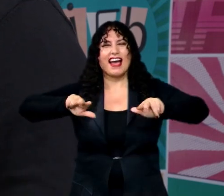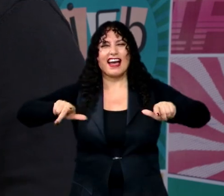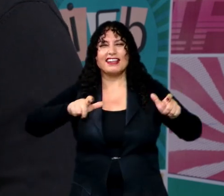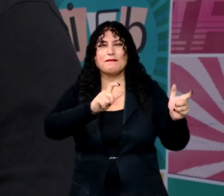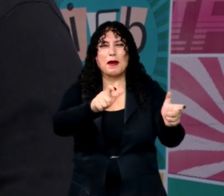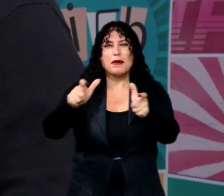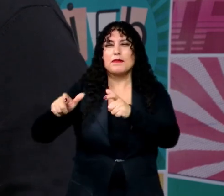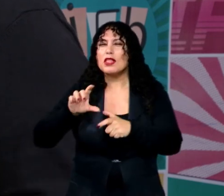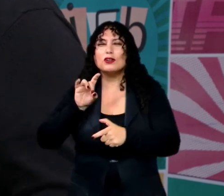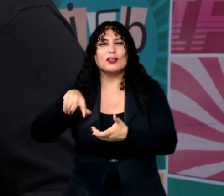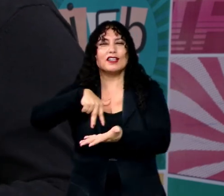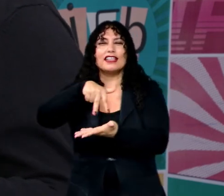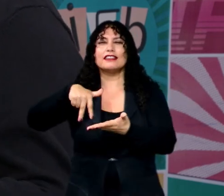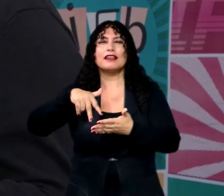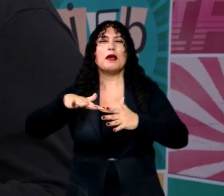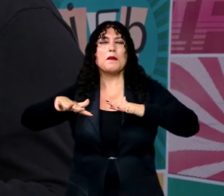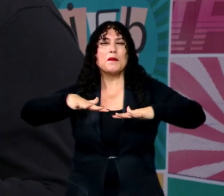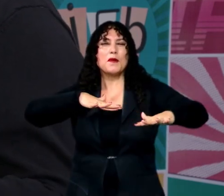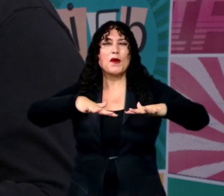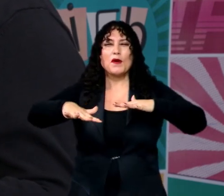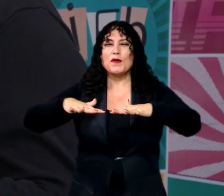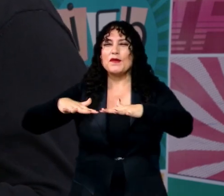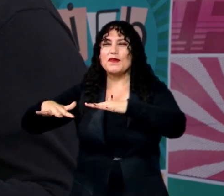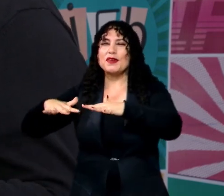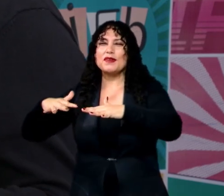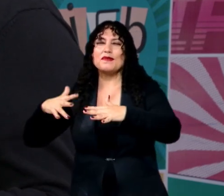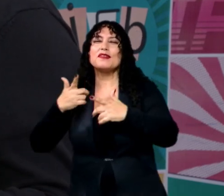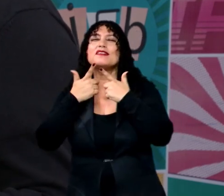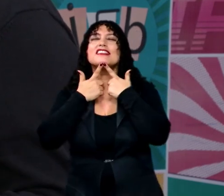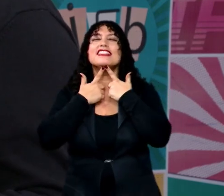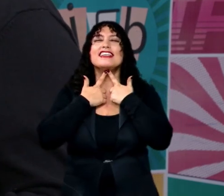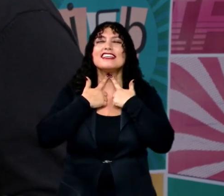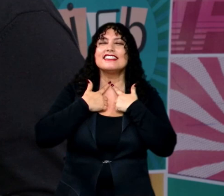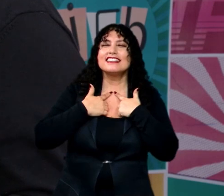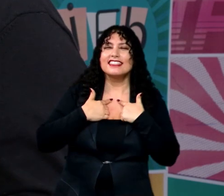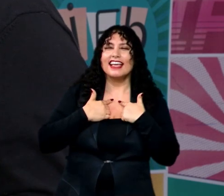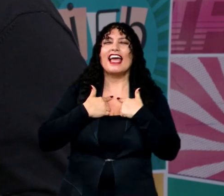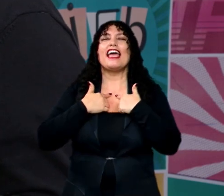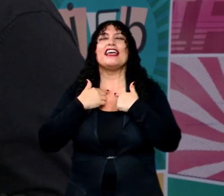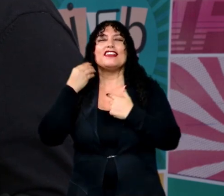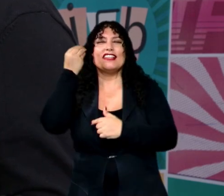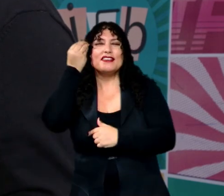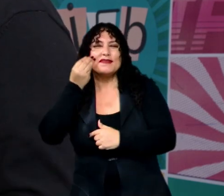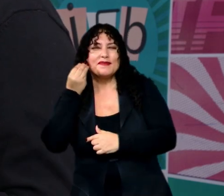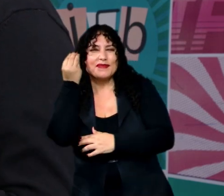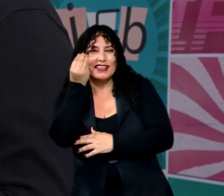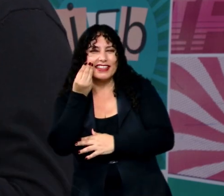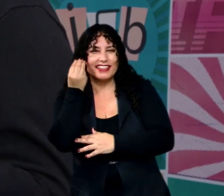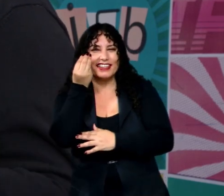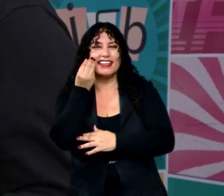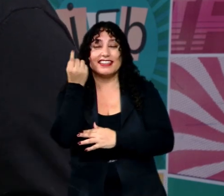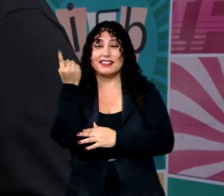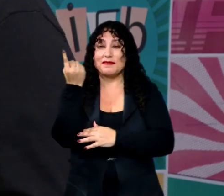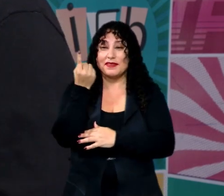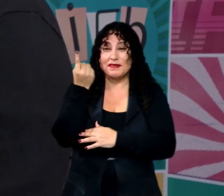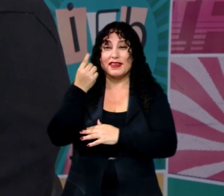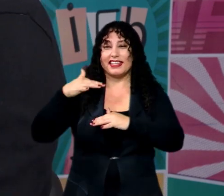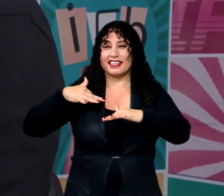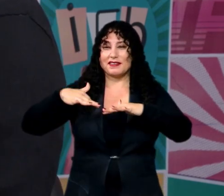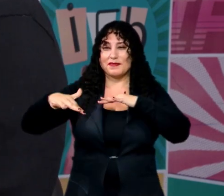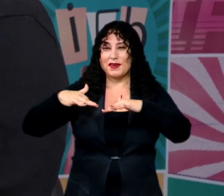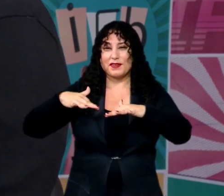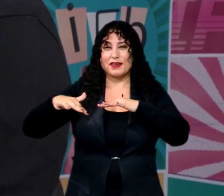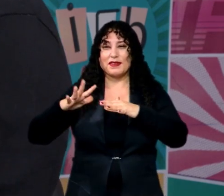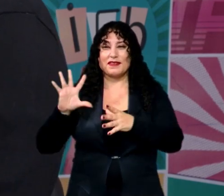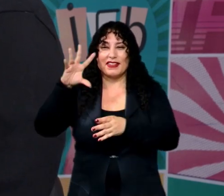só dançando, mas movidos por algum desejo que vem dessa experiência, de alguma experiência primeira que moveu a gente dentro